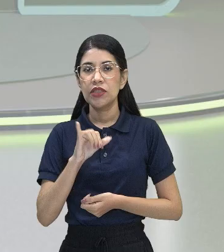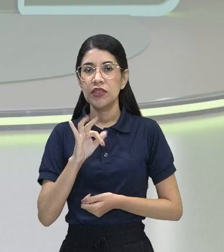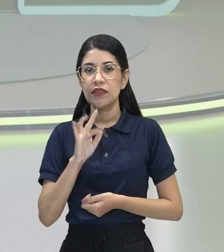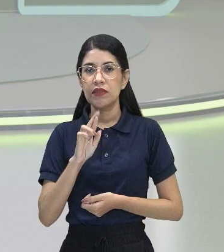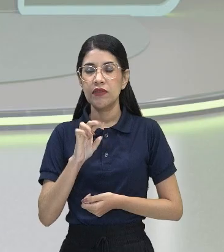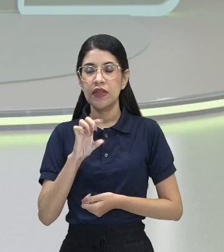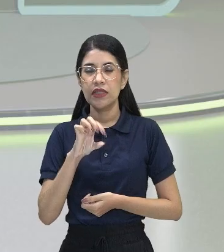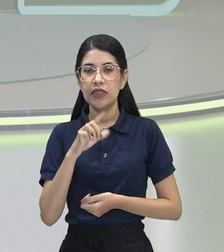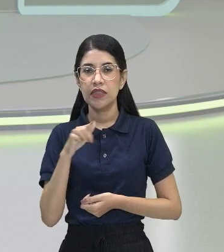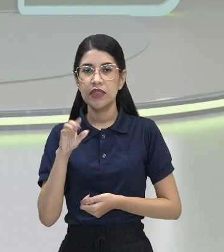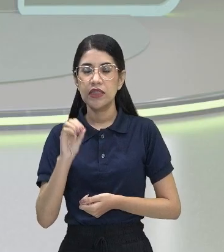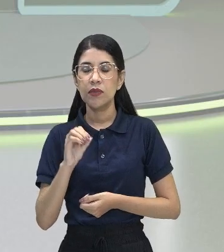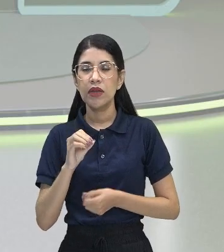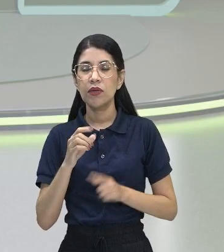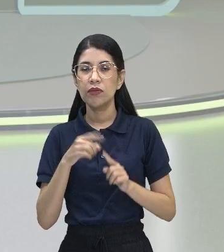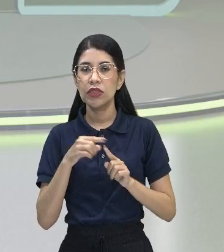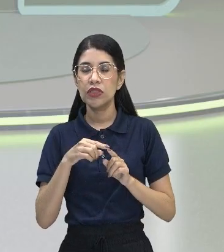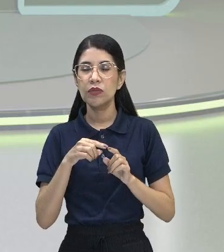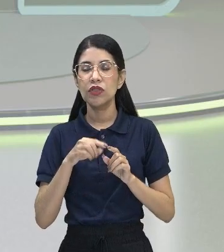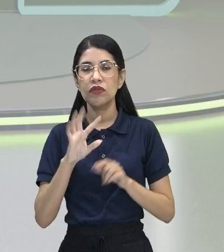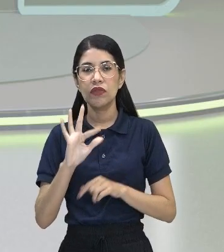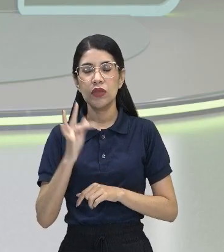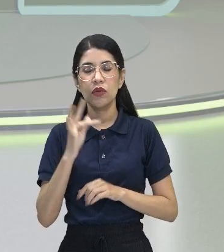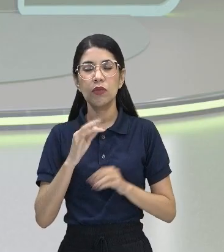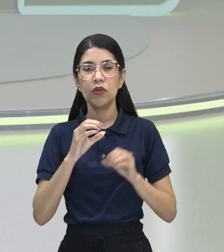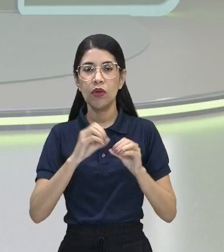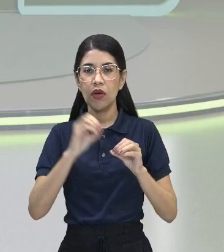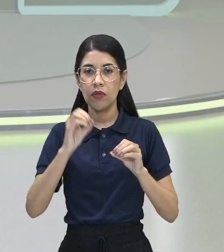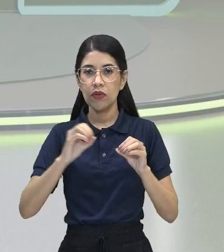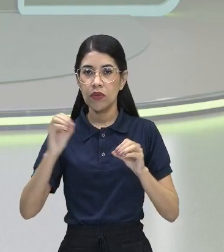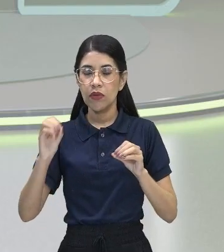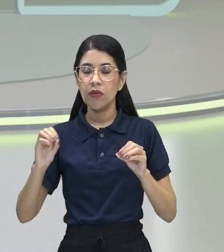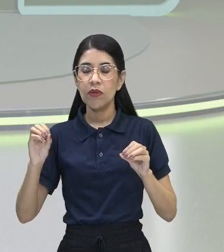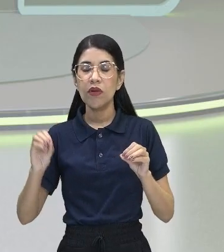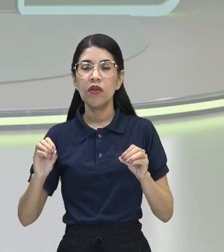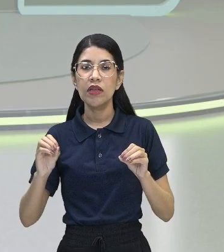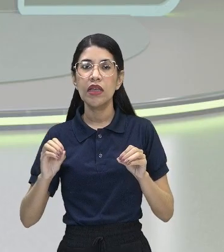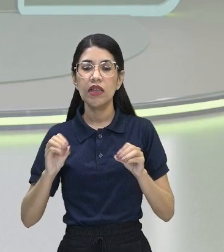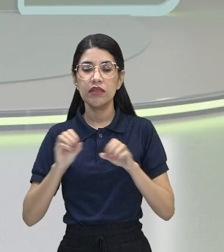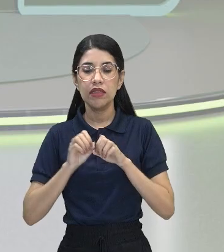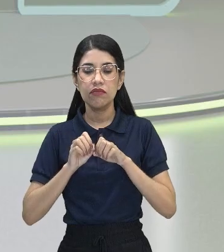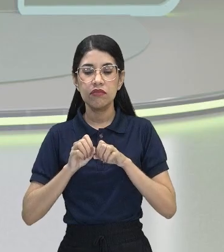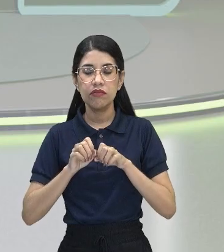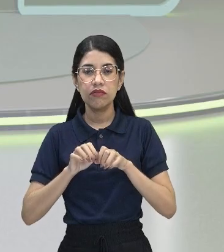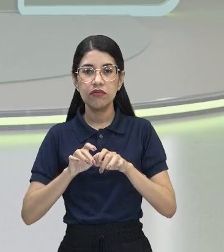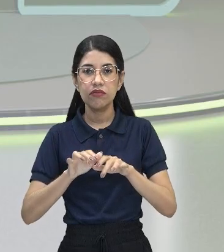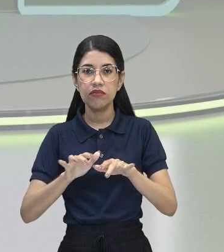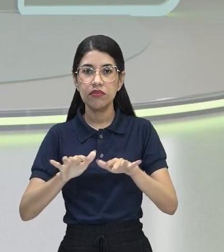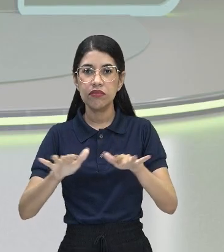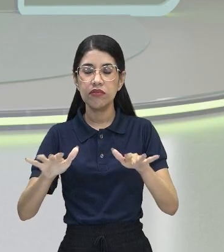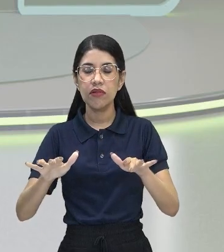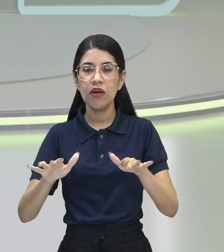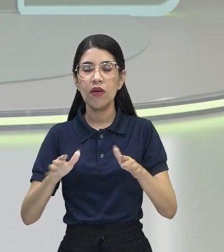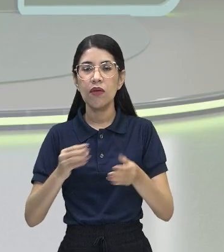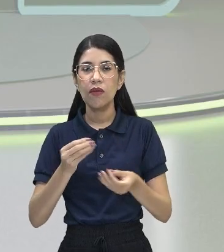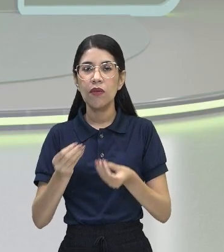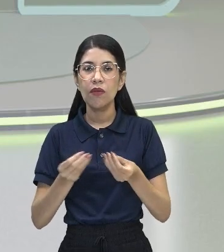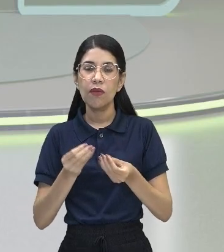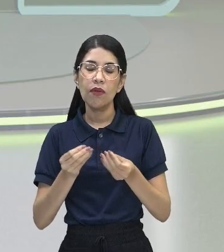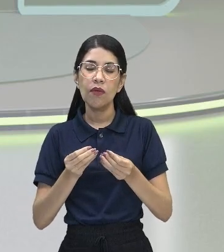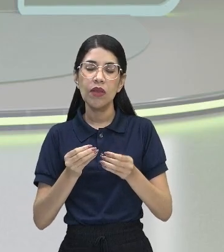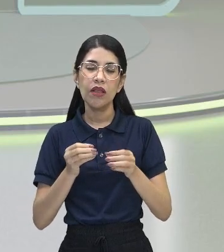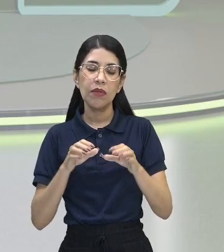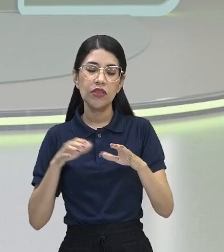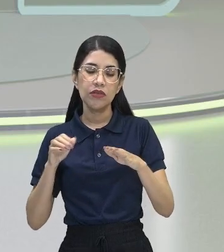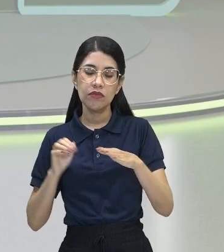é um fenômeno ondulatório que acontece quando as ondas se espalham ao atravessar ou contornar